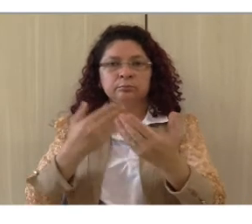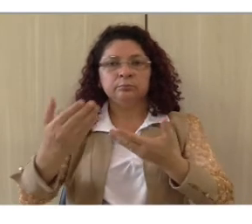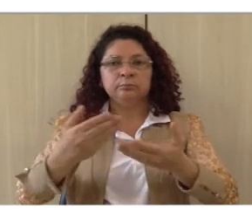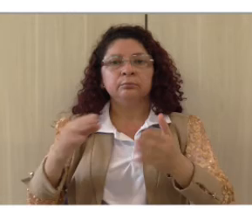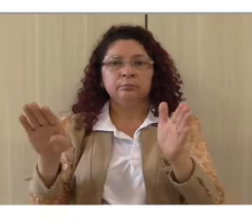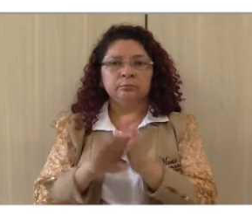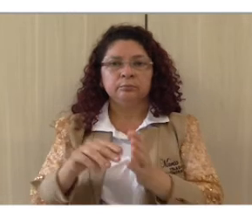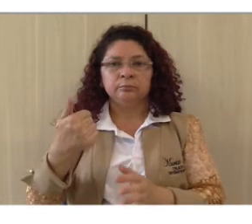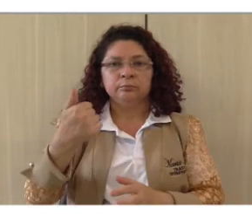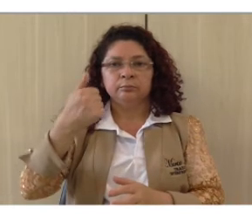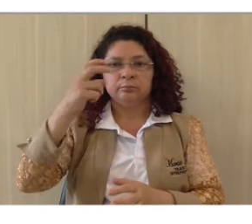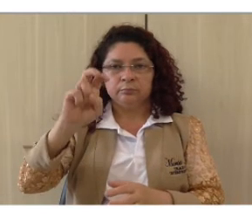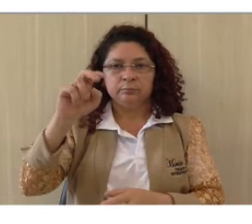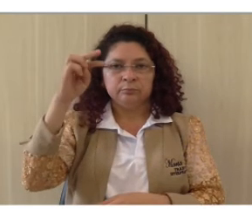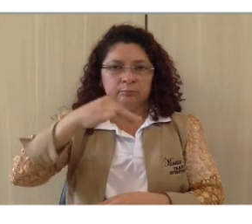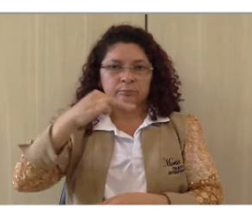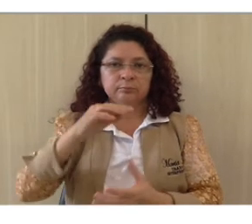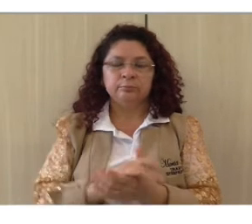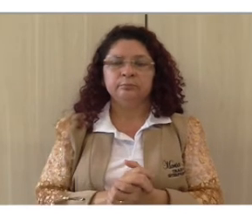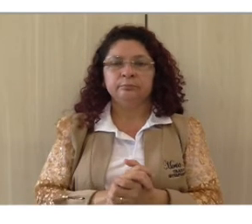minutos. Item